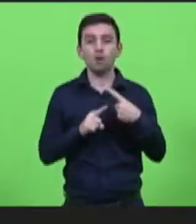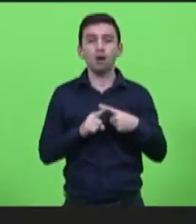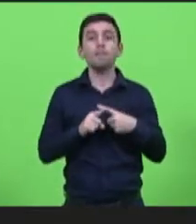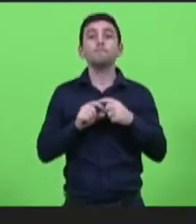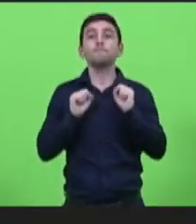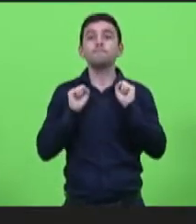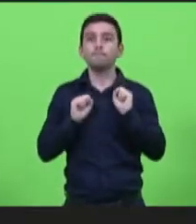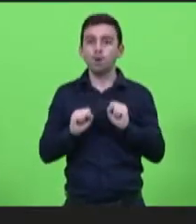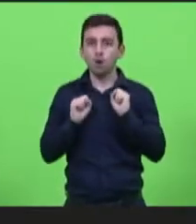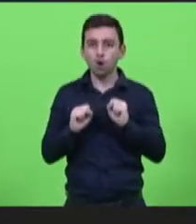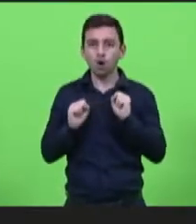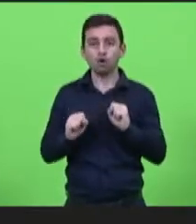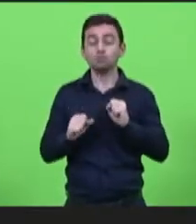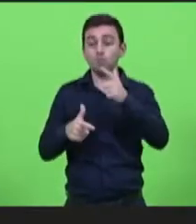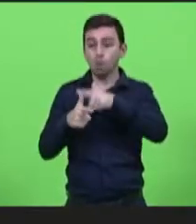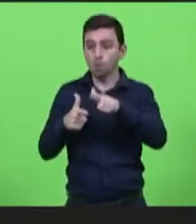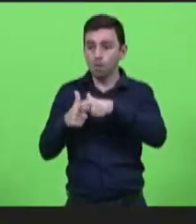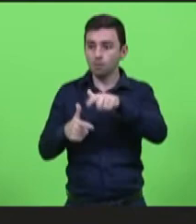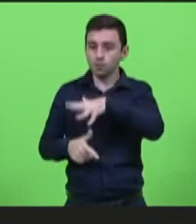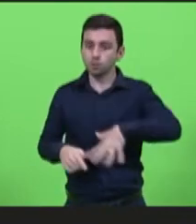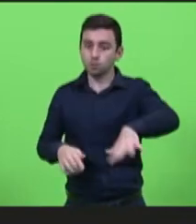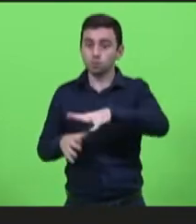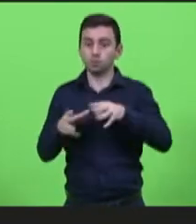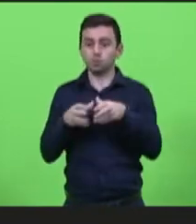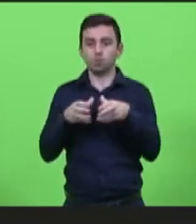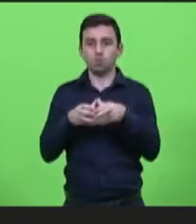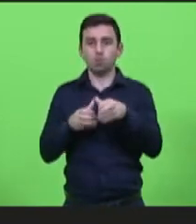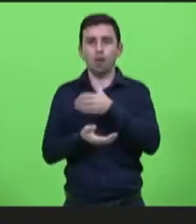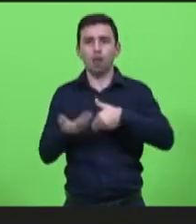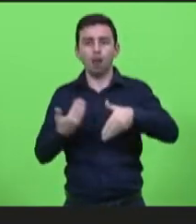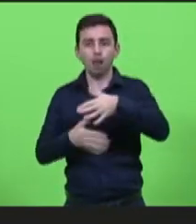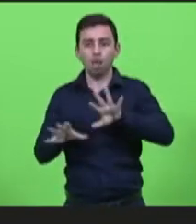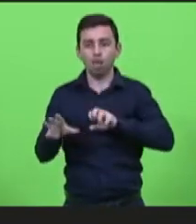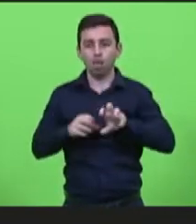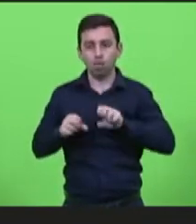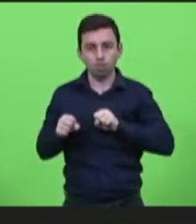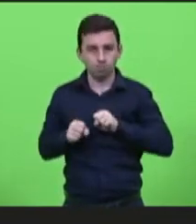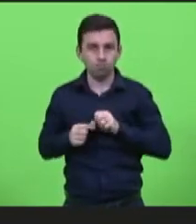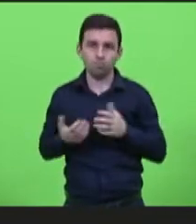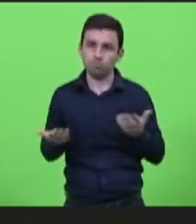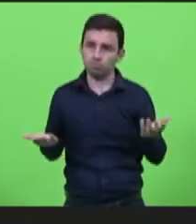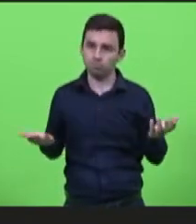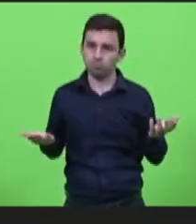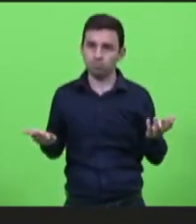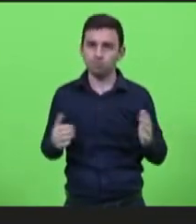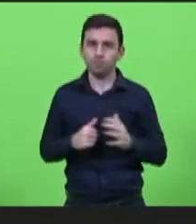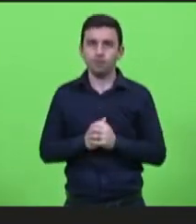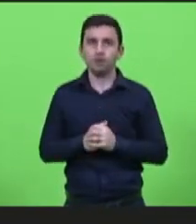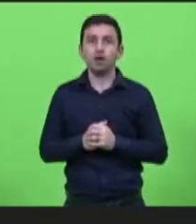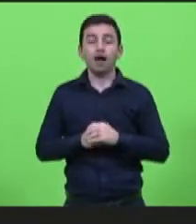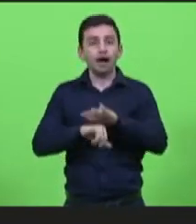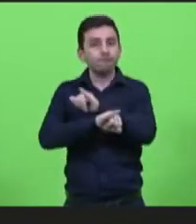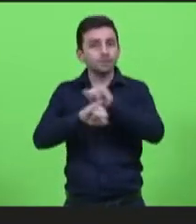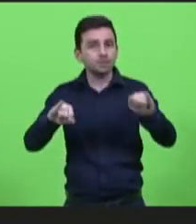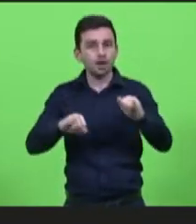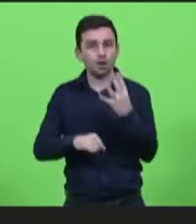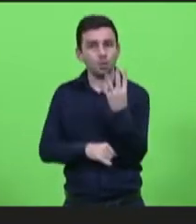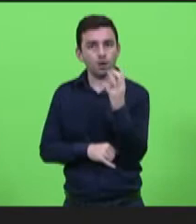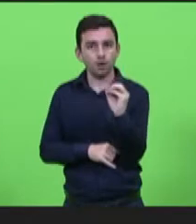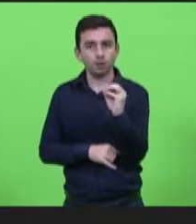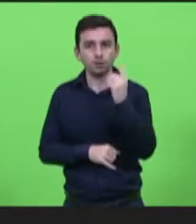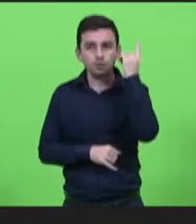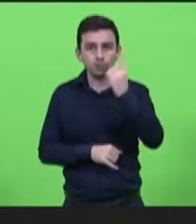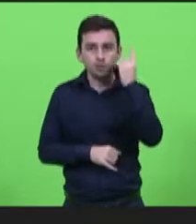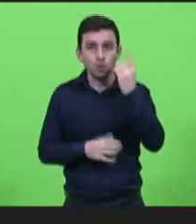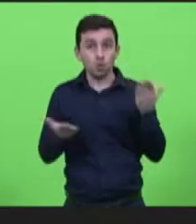afetar a coletividade. Da mesma forma, presidente, aproveitar para informar todos os 40 deputados que